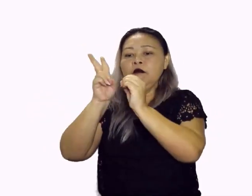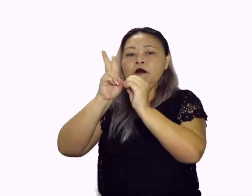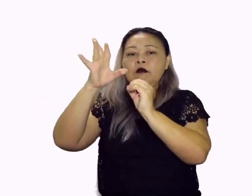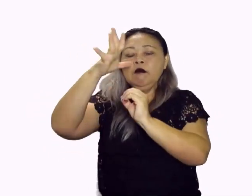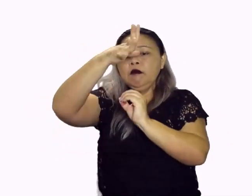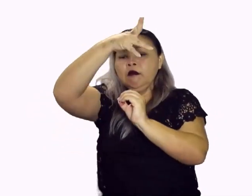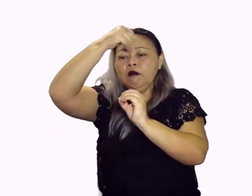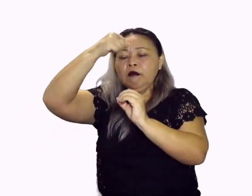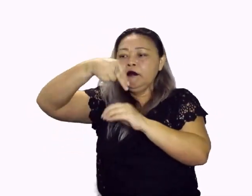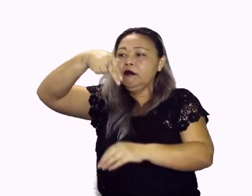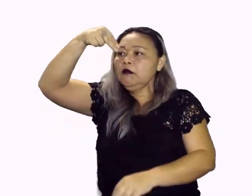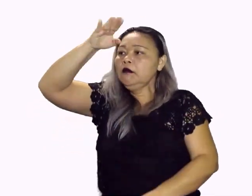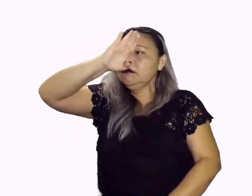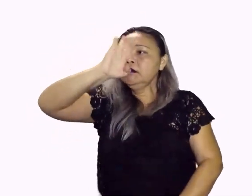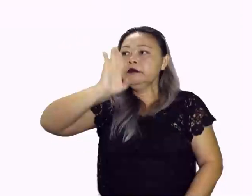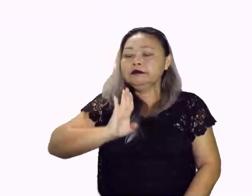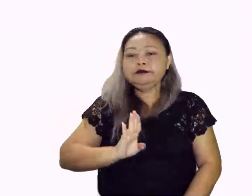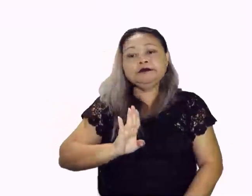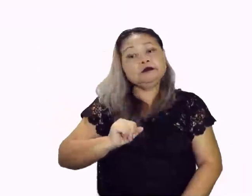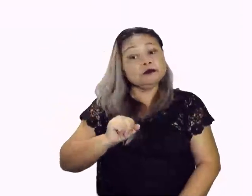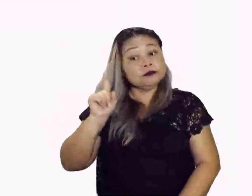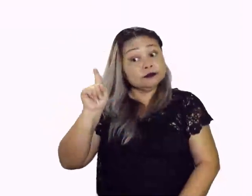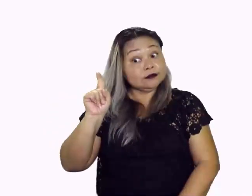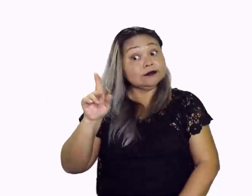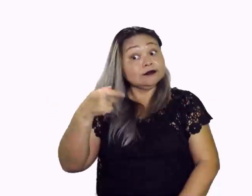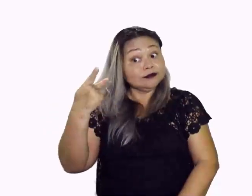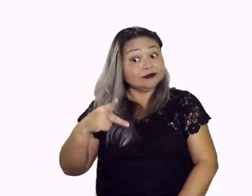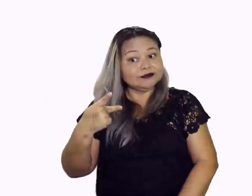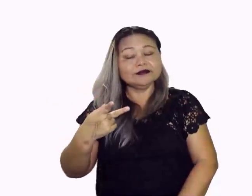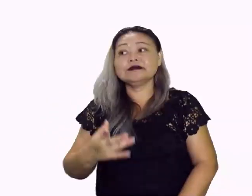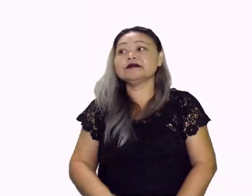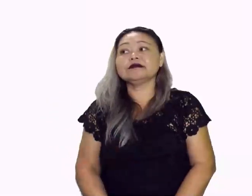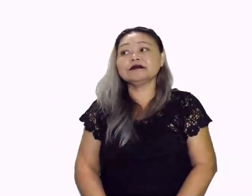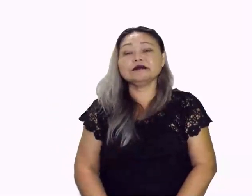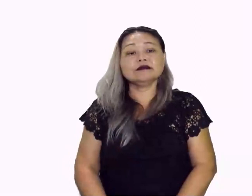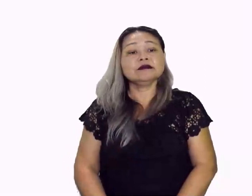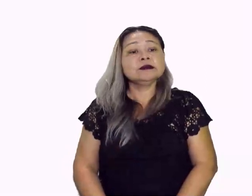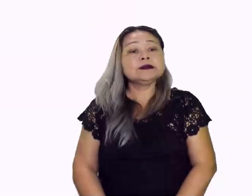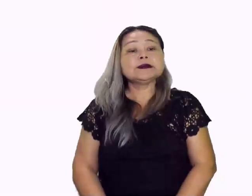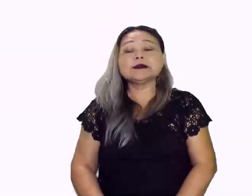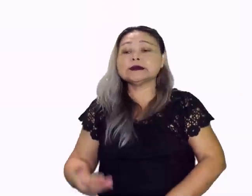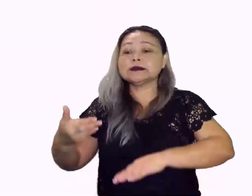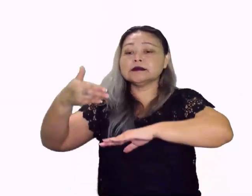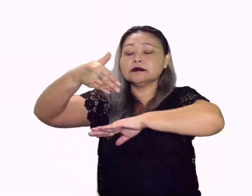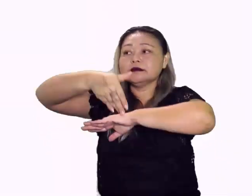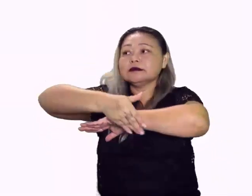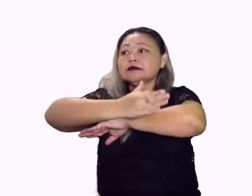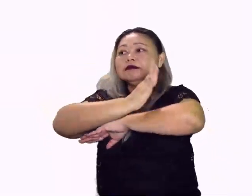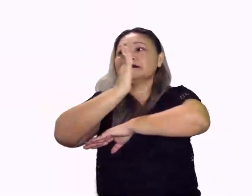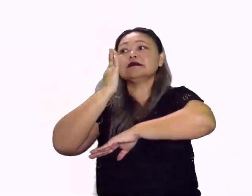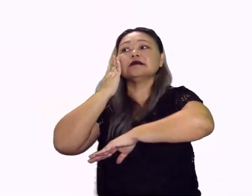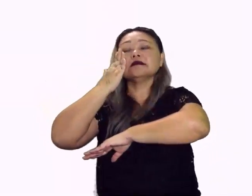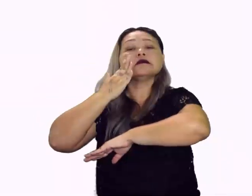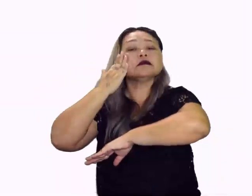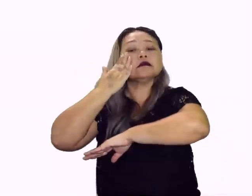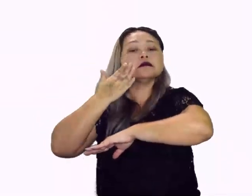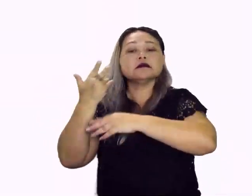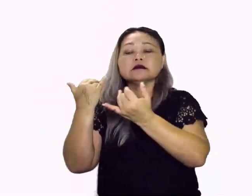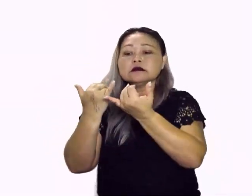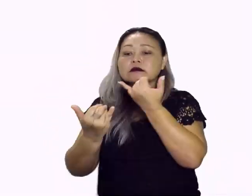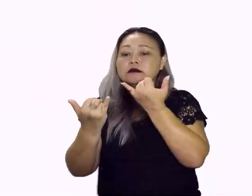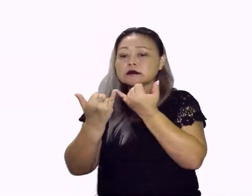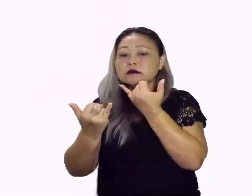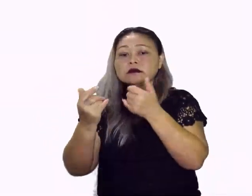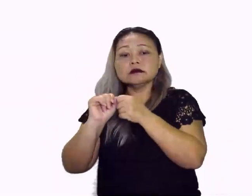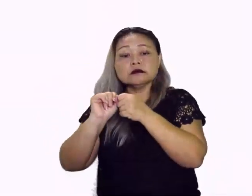Amazônia, do norte do Brasil. Olha só, gente, somos privilegiados, hein? É um animal inteligente, semelhante ao golfinho que vive